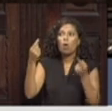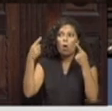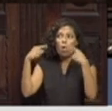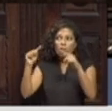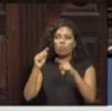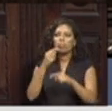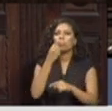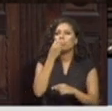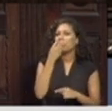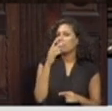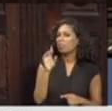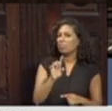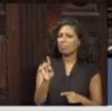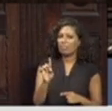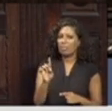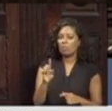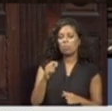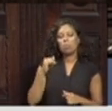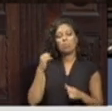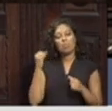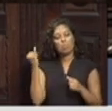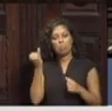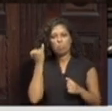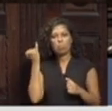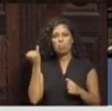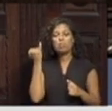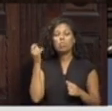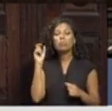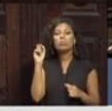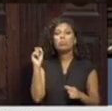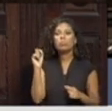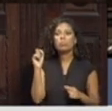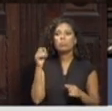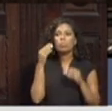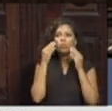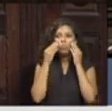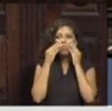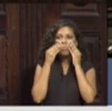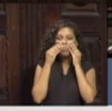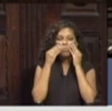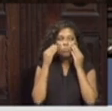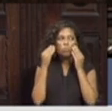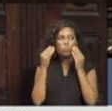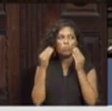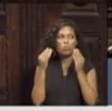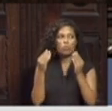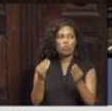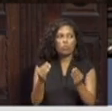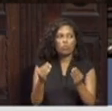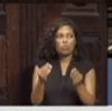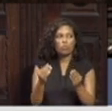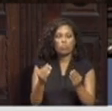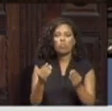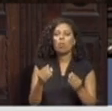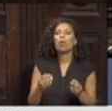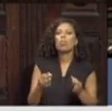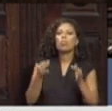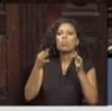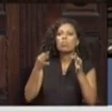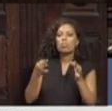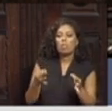Nilópolis, que tenta buscar entender esse livro Brasil que a gente tem dificuldade de ler, né? Que a